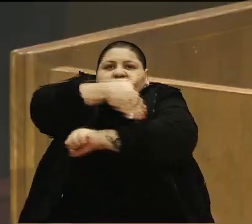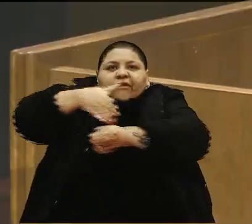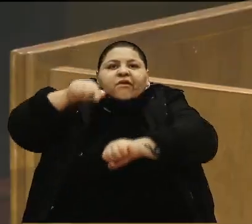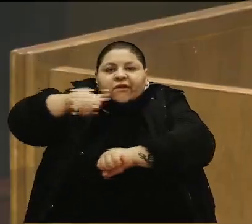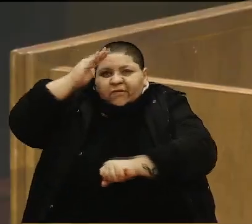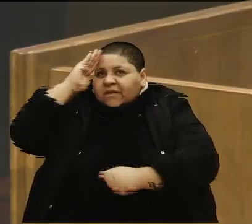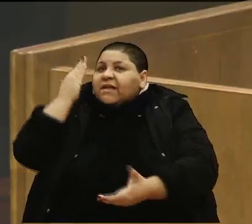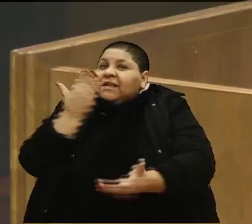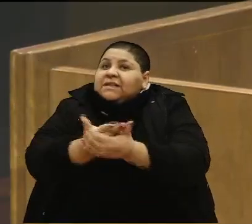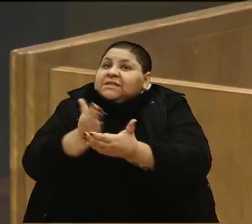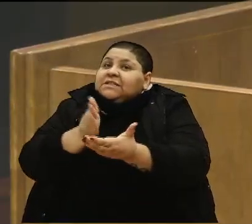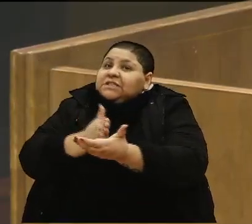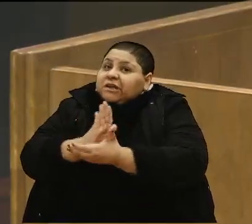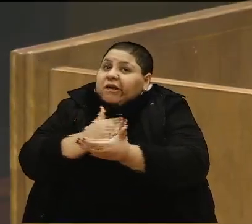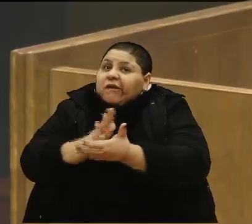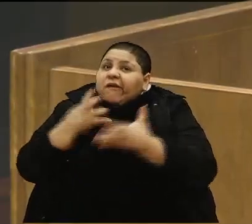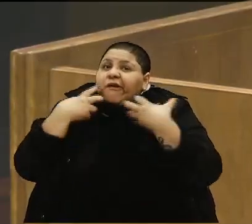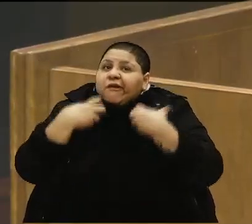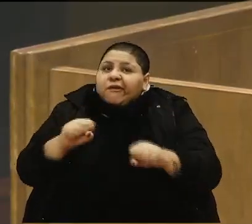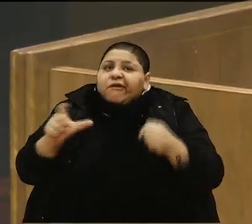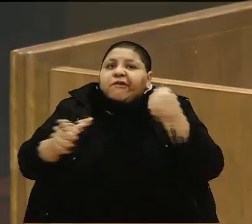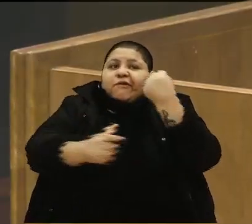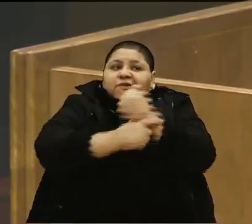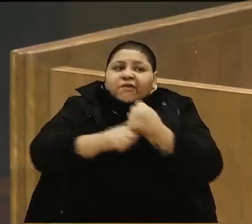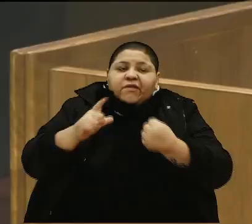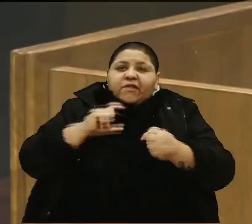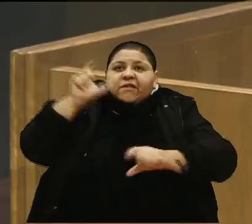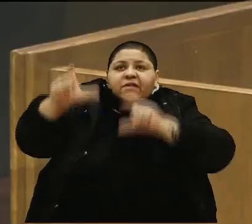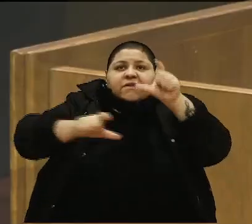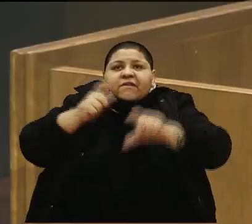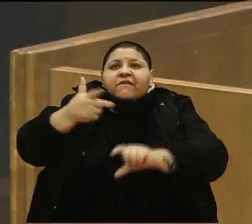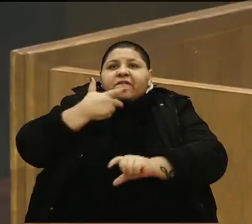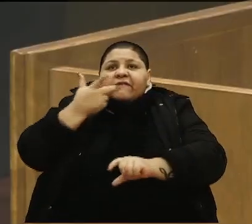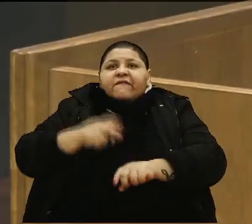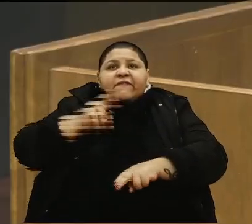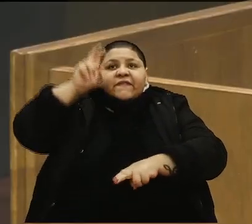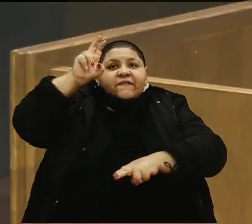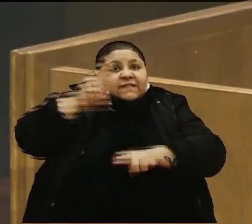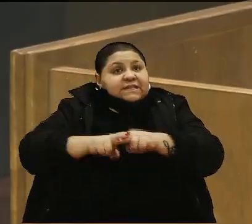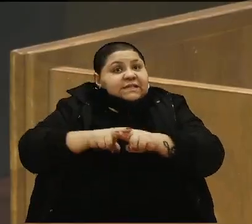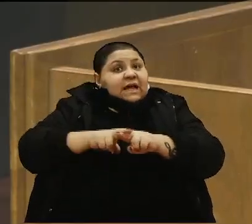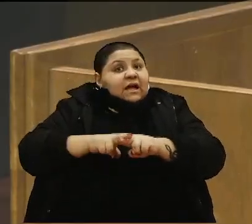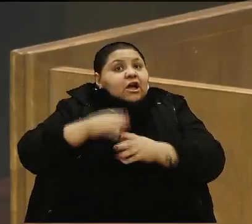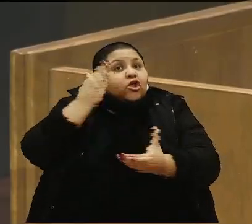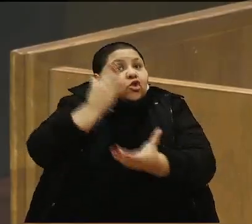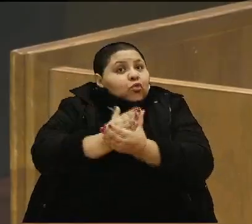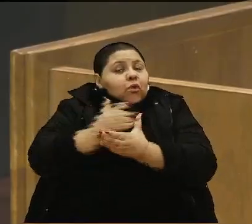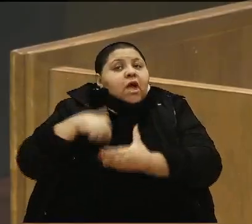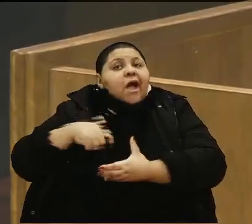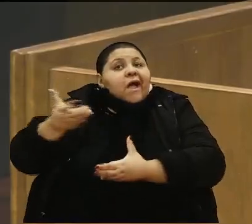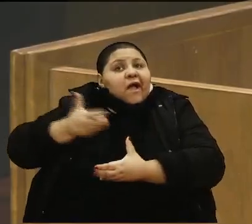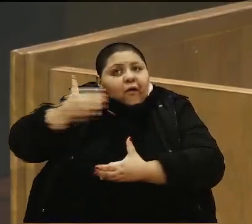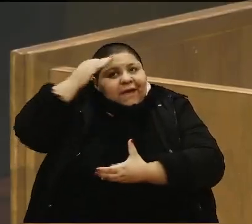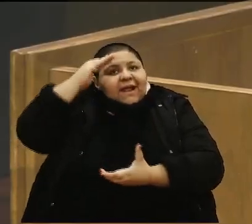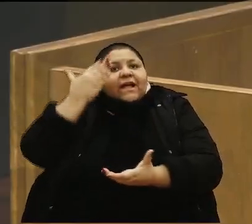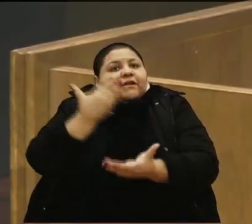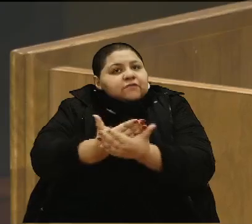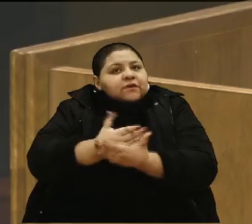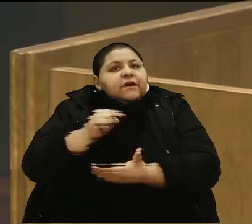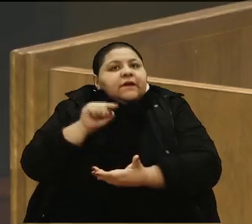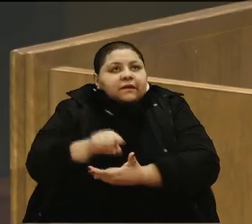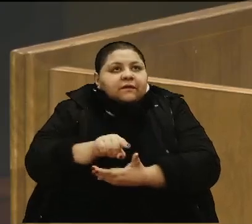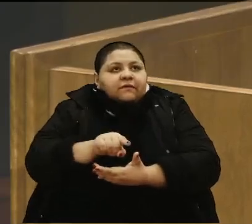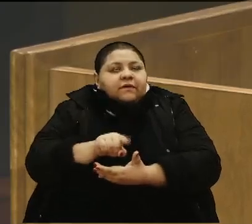acredito que está incomodando a Secretaria de Segurança, que tem gente lá dentro dizendo que vai sentar em cima do processo. Eu quero acreditar que